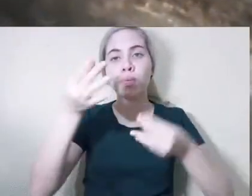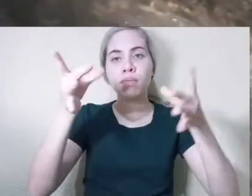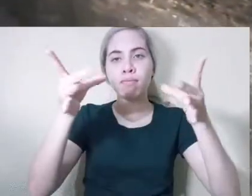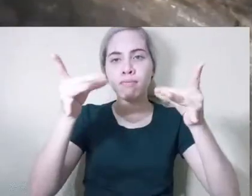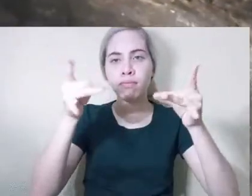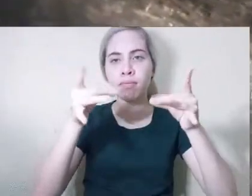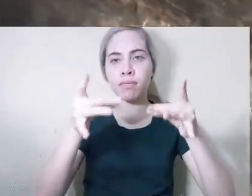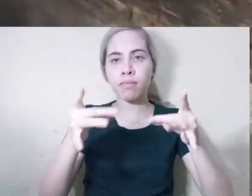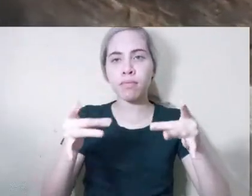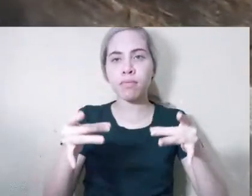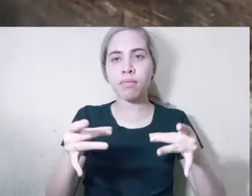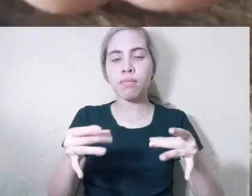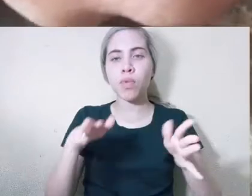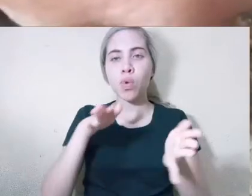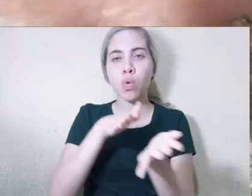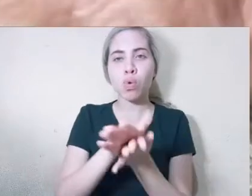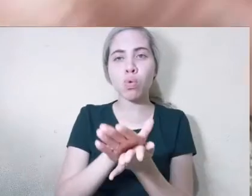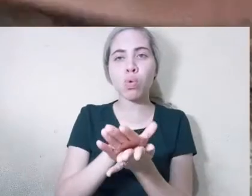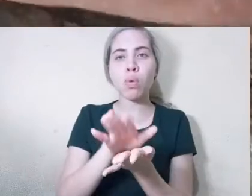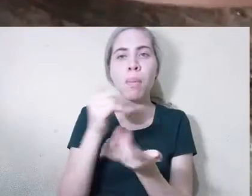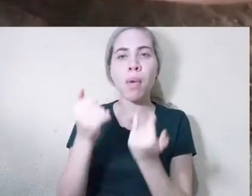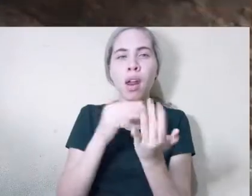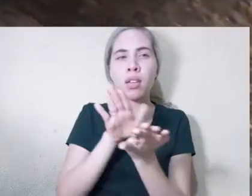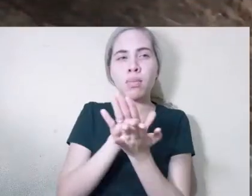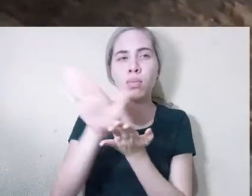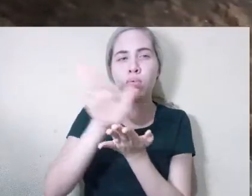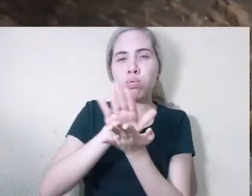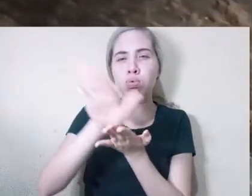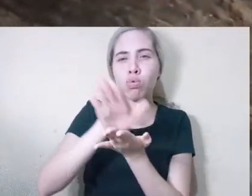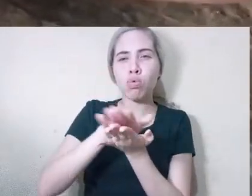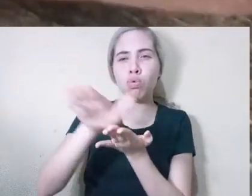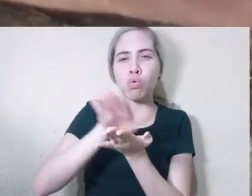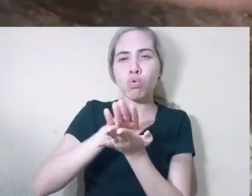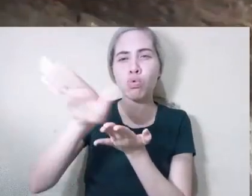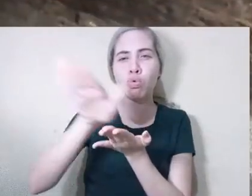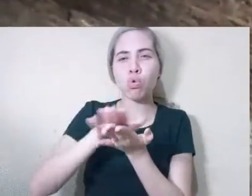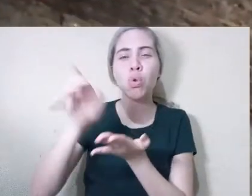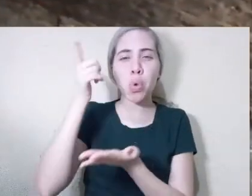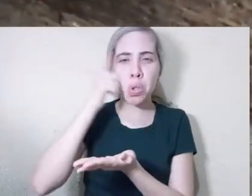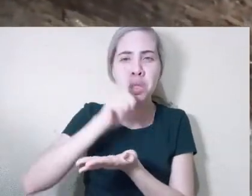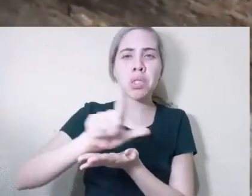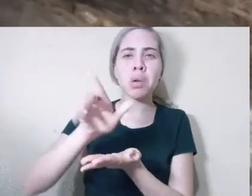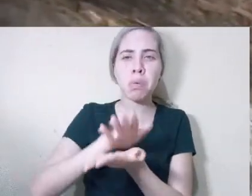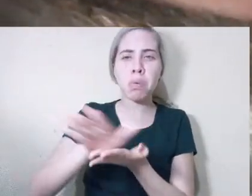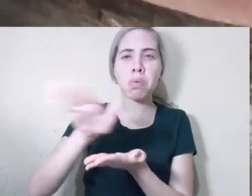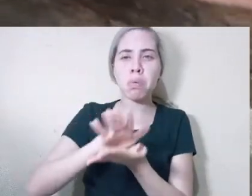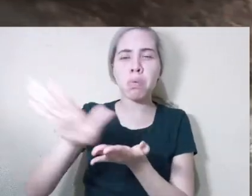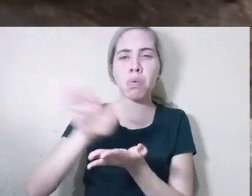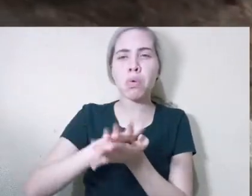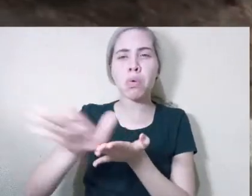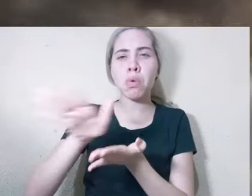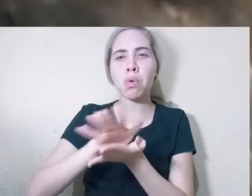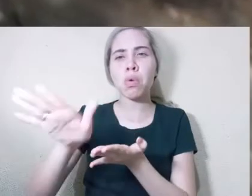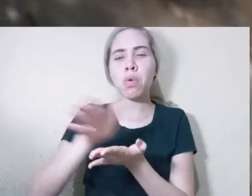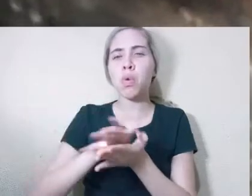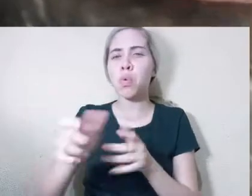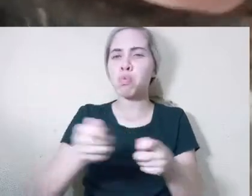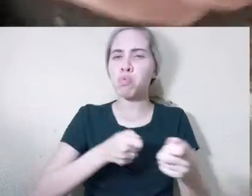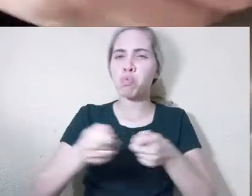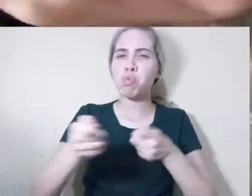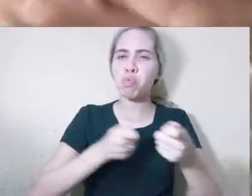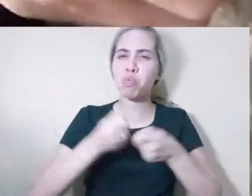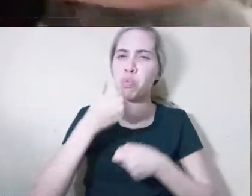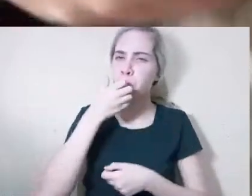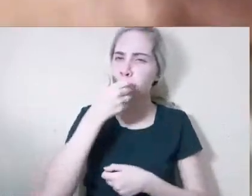detalhezinho. Olha lá, ele bota e ela fica lixando e ele consegue fazer o movimento lateral para fazer o acabamento bem controlado.